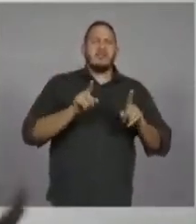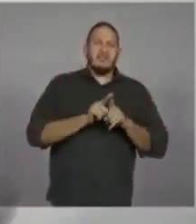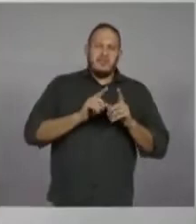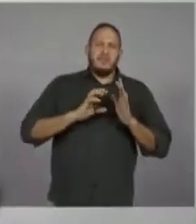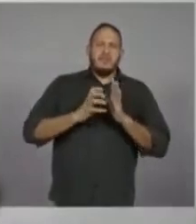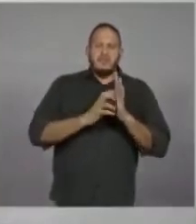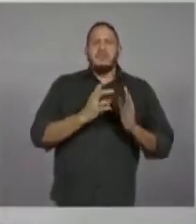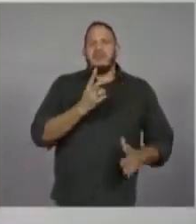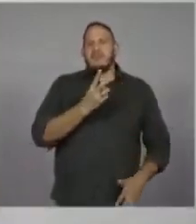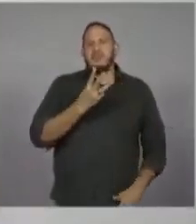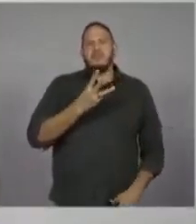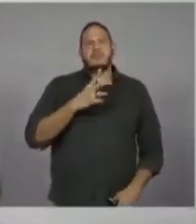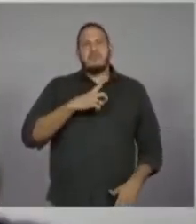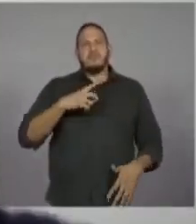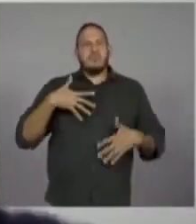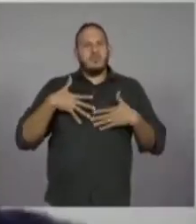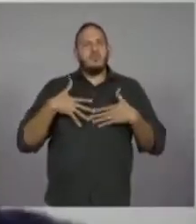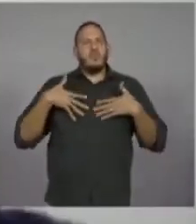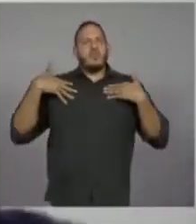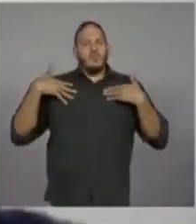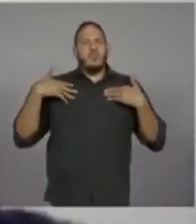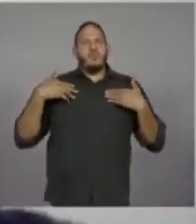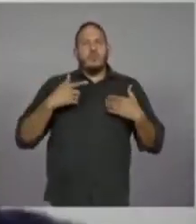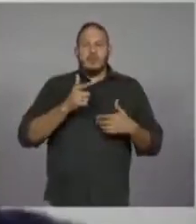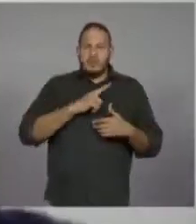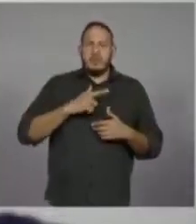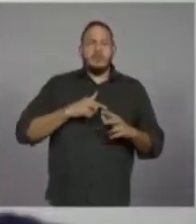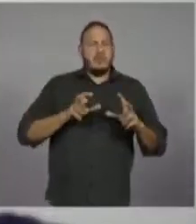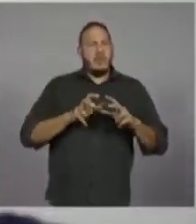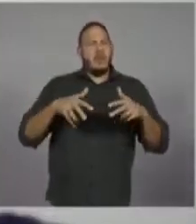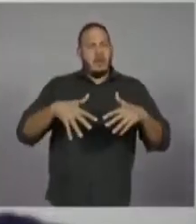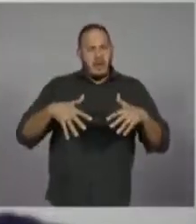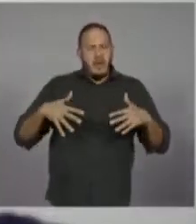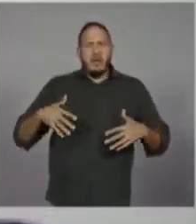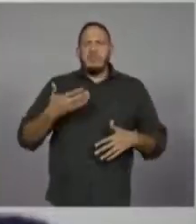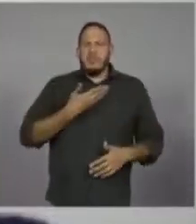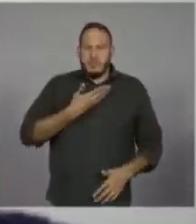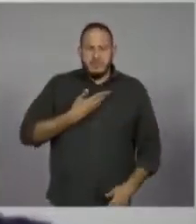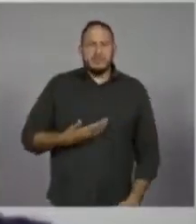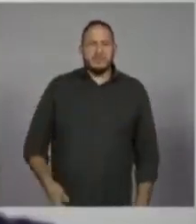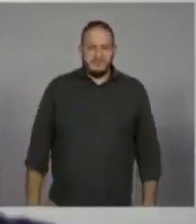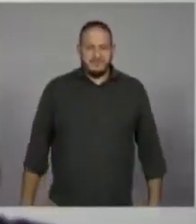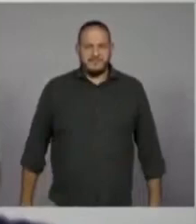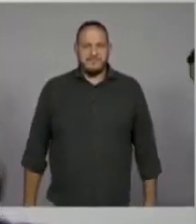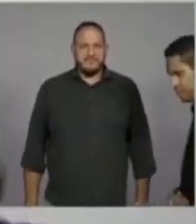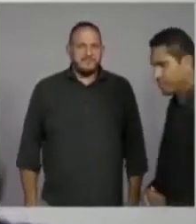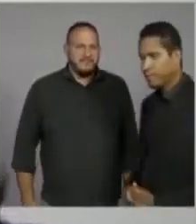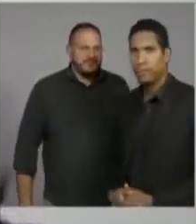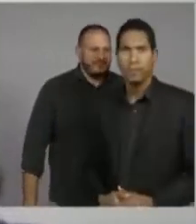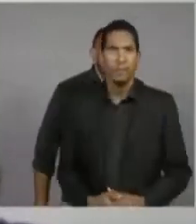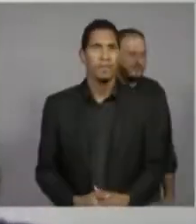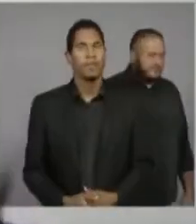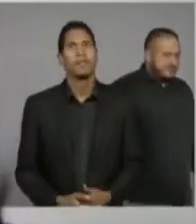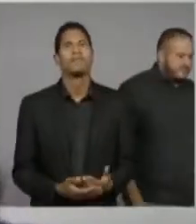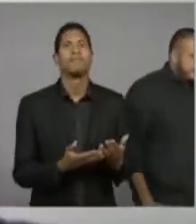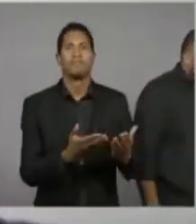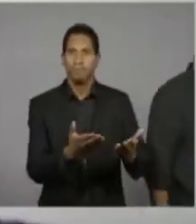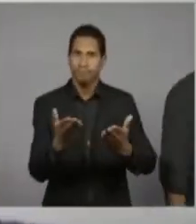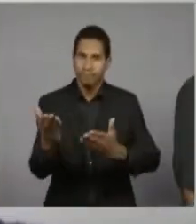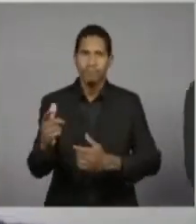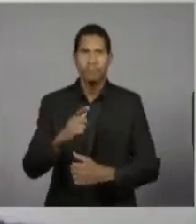Cidadania, que eu teria muito orgulho de ter na Câmara como colegas, né? Todo mundo tem suas teses e